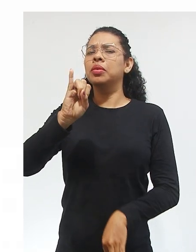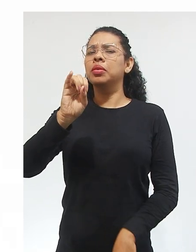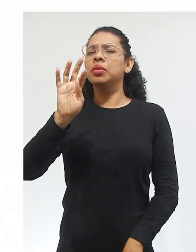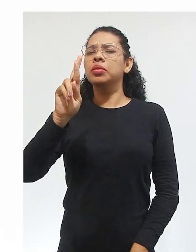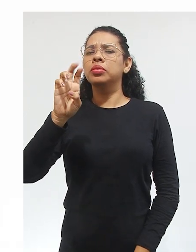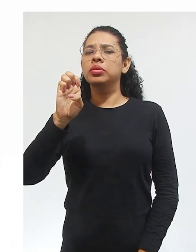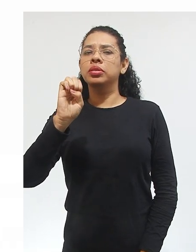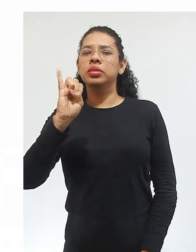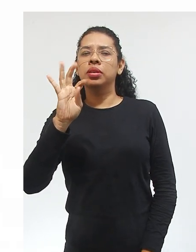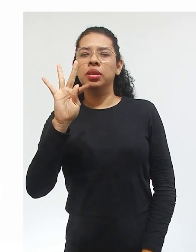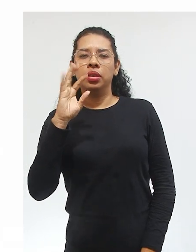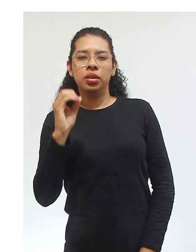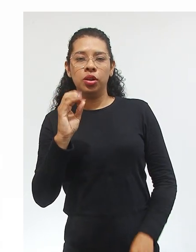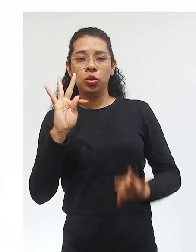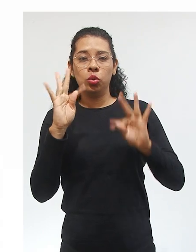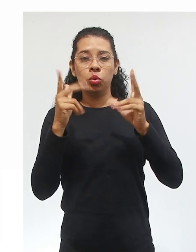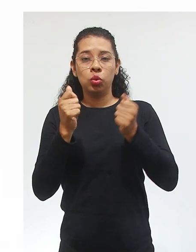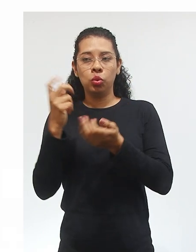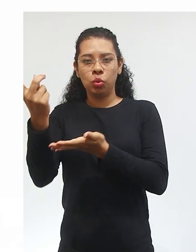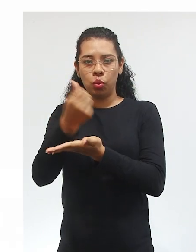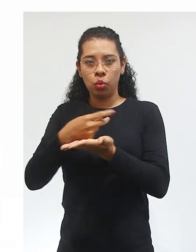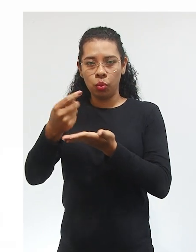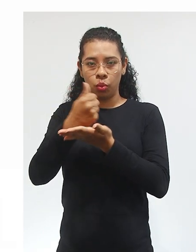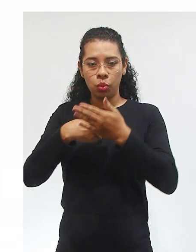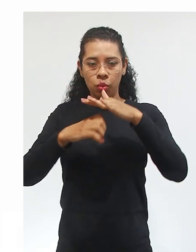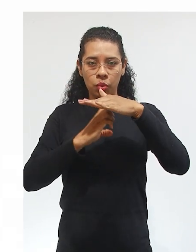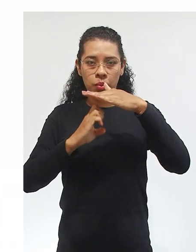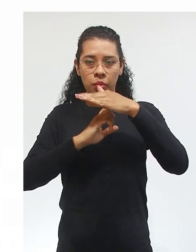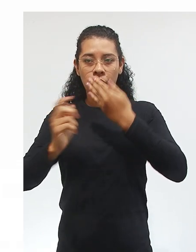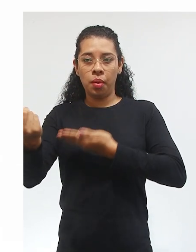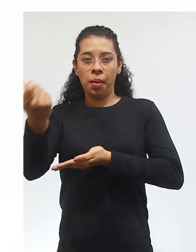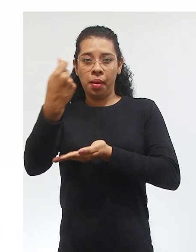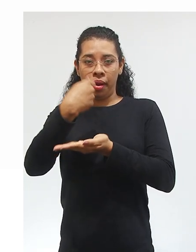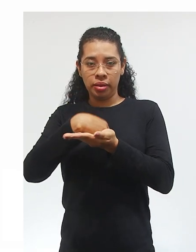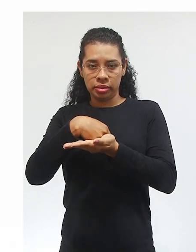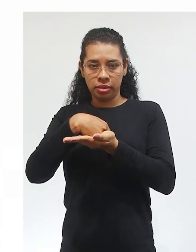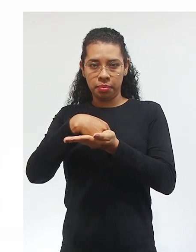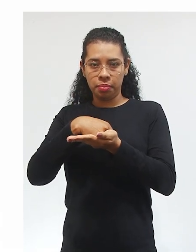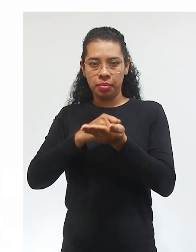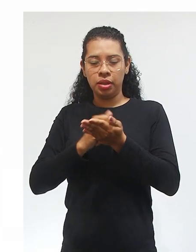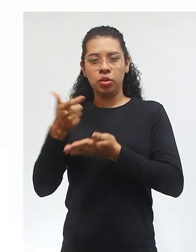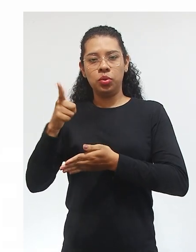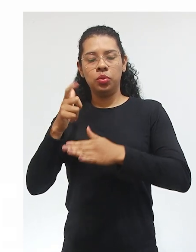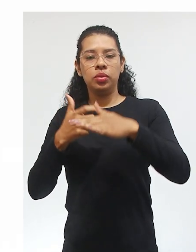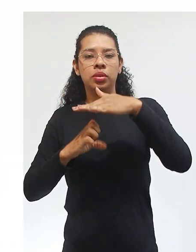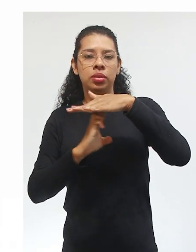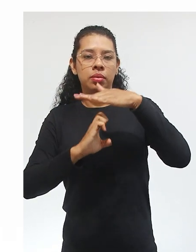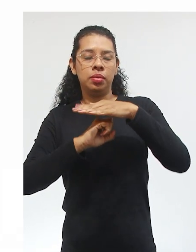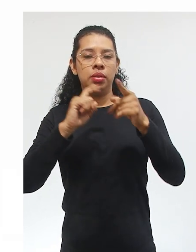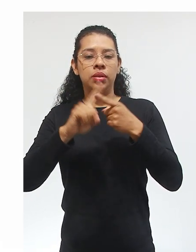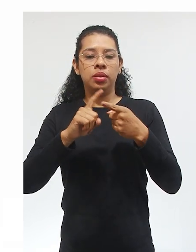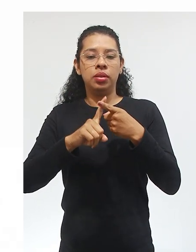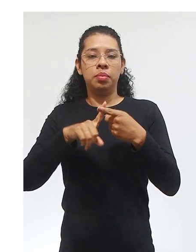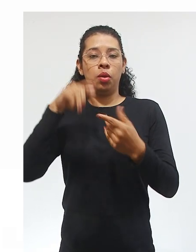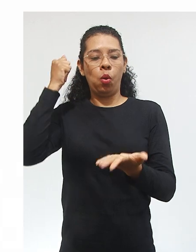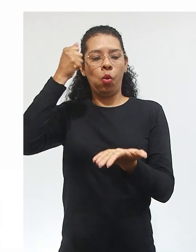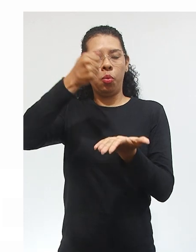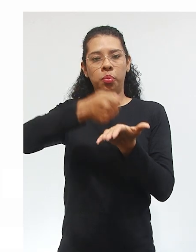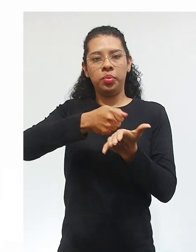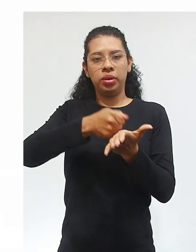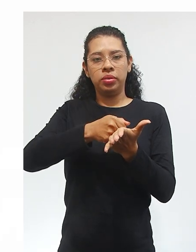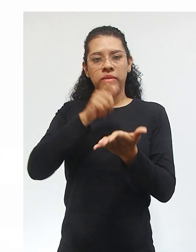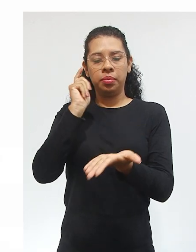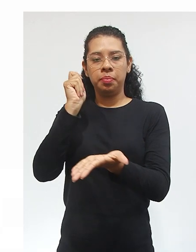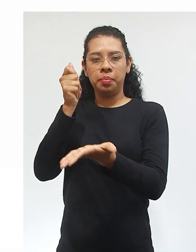É aqueles, né, valores que a empresa tem a receber de terceiros. E as obrigações é o que ela tem o quê? Que pagar aos terceiros.